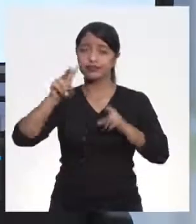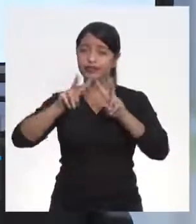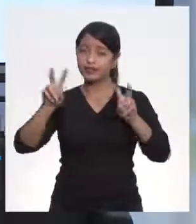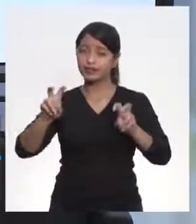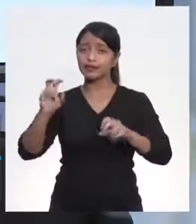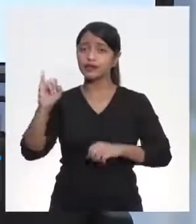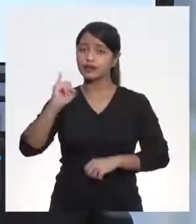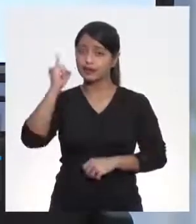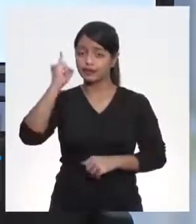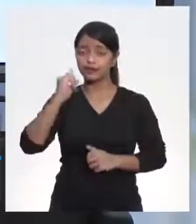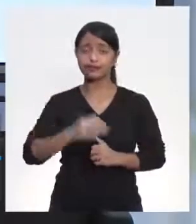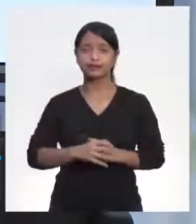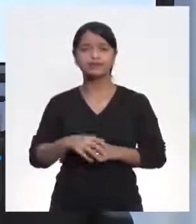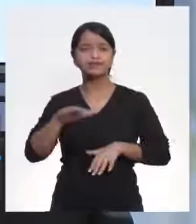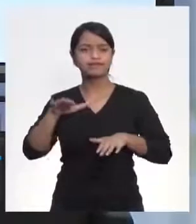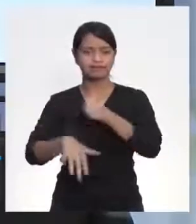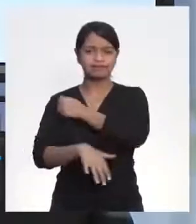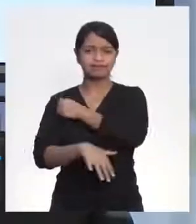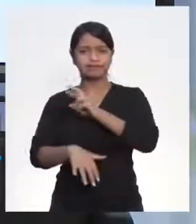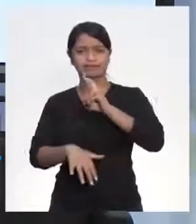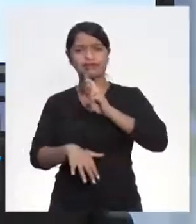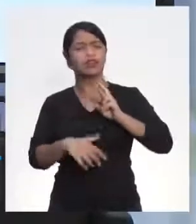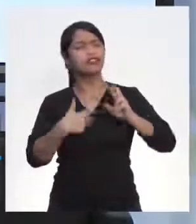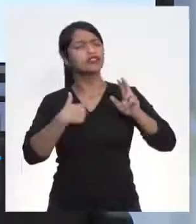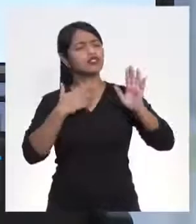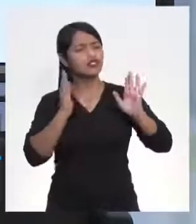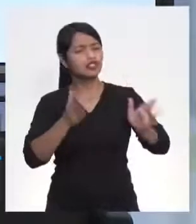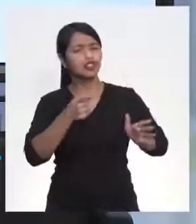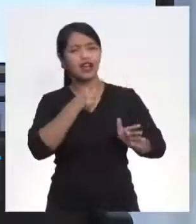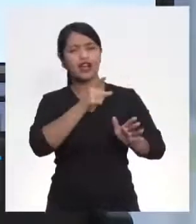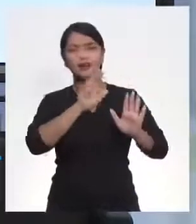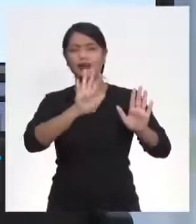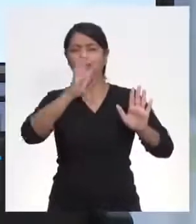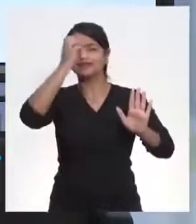Às vezes o aluno fala, putz, eu já fiz, mas não lembro, né, Ale? Exato.